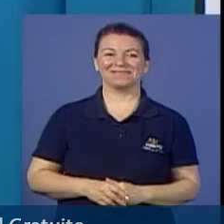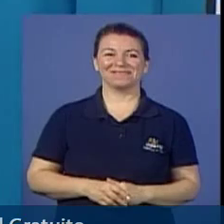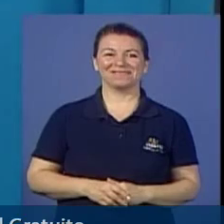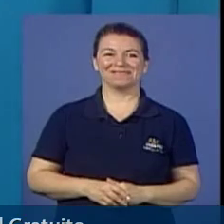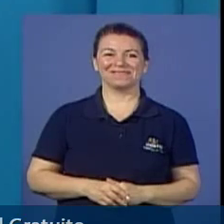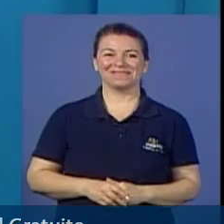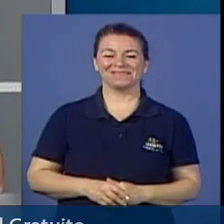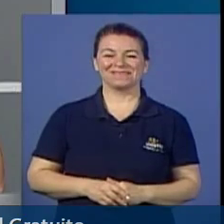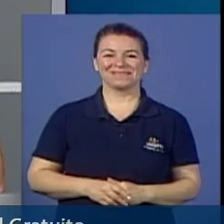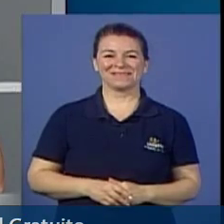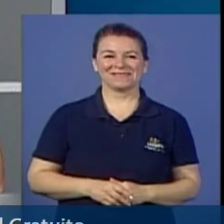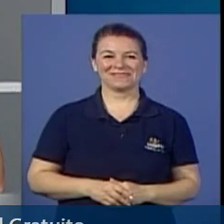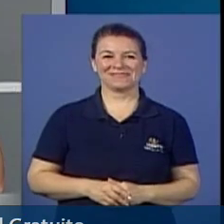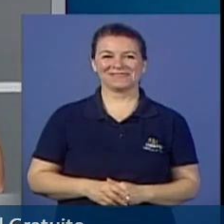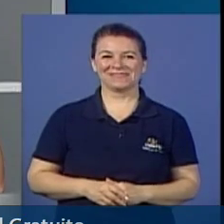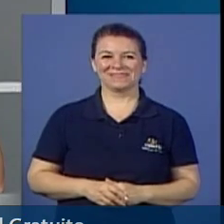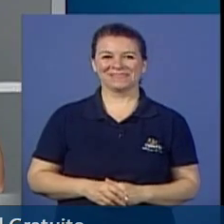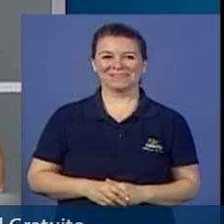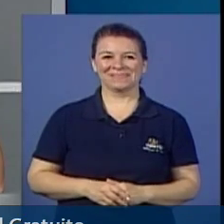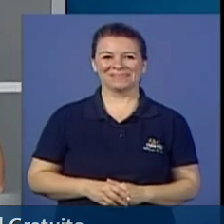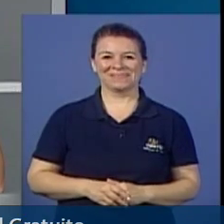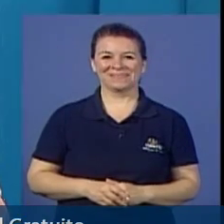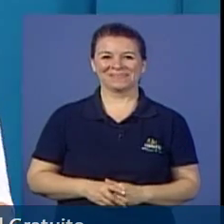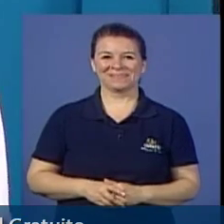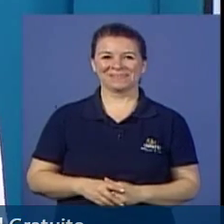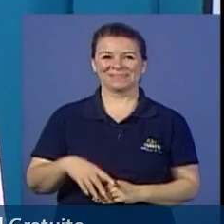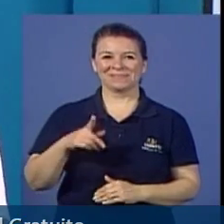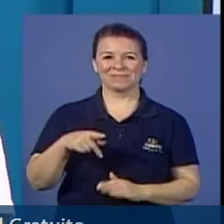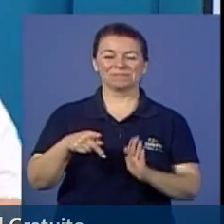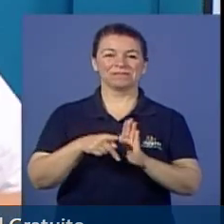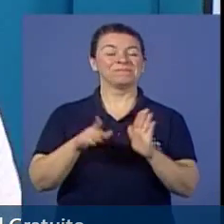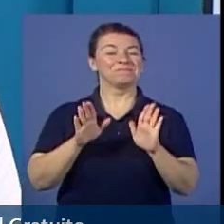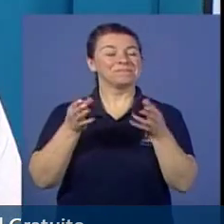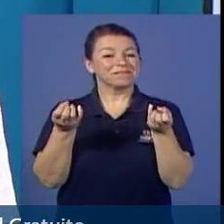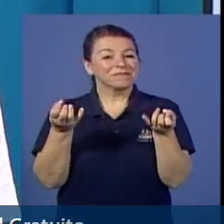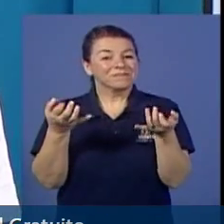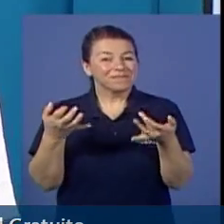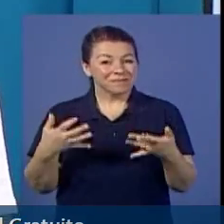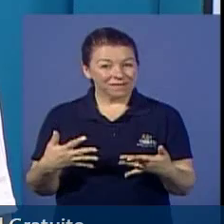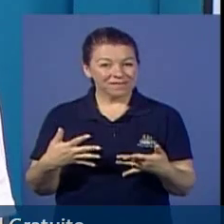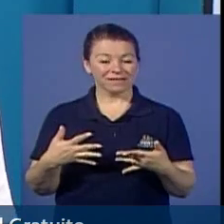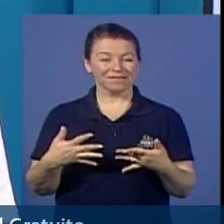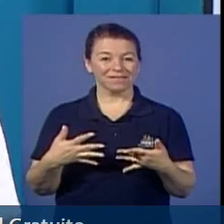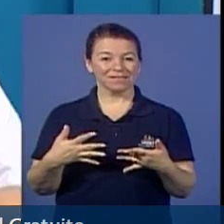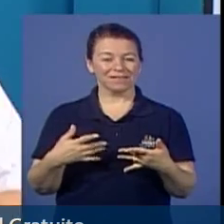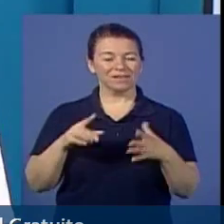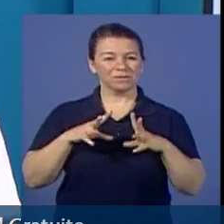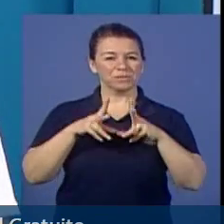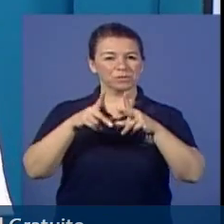Estou surdo ainda. Estou surdinho ainda. Então, veja, acabei de falar, gente, em ideologia e em termos de